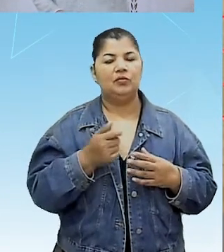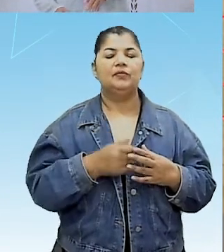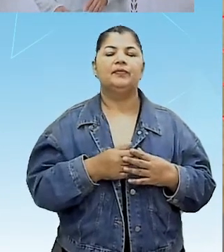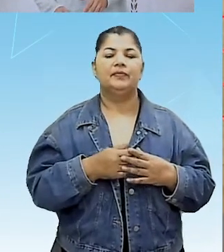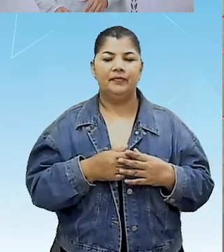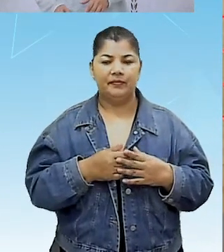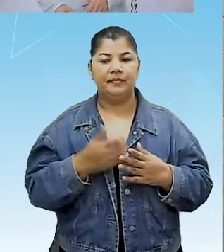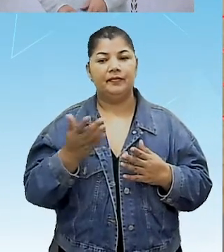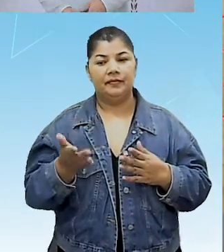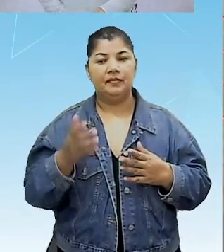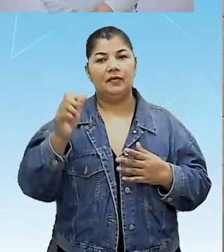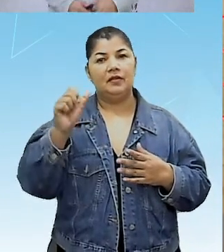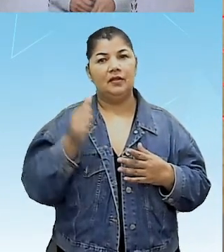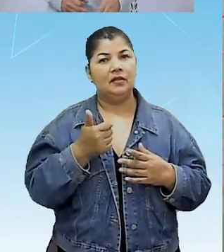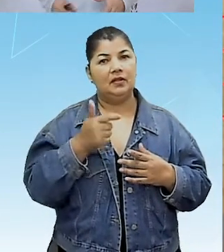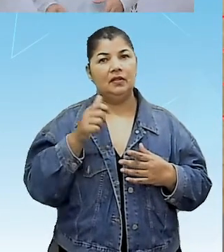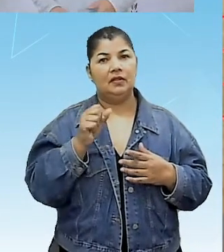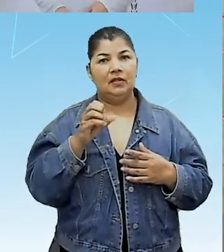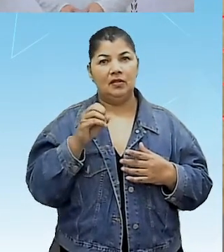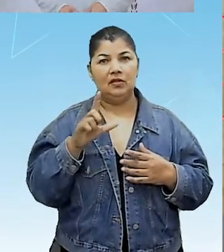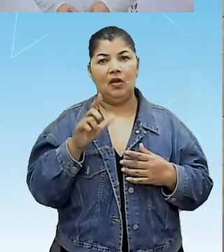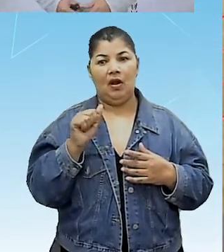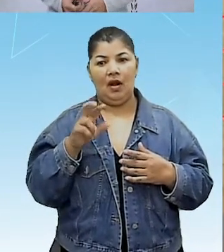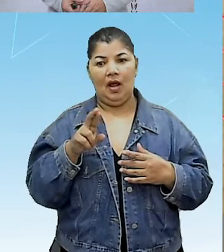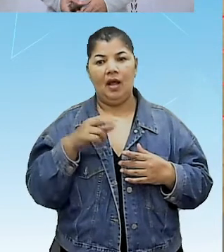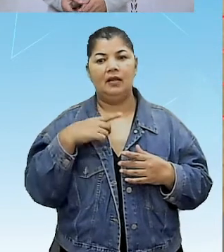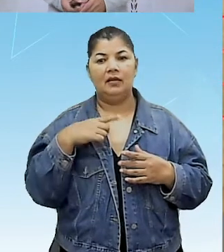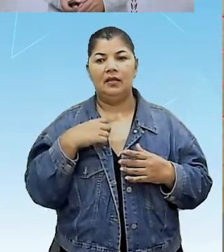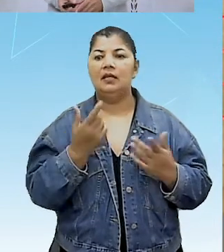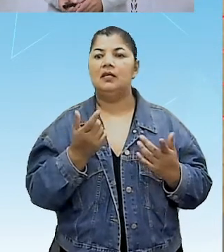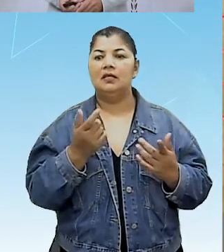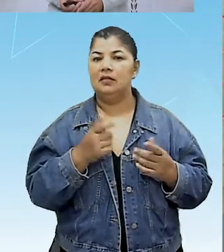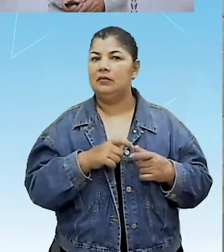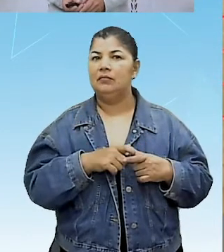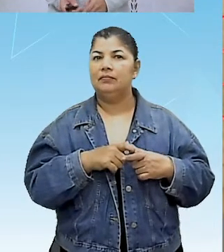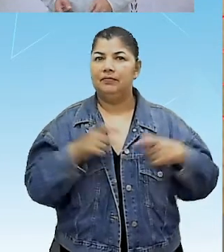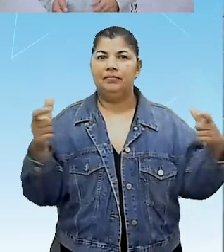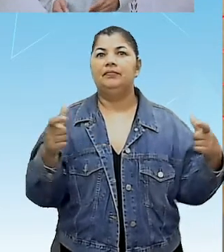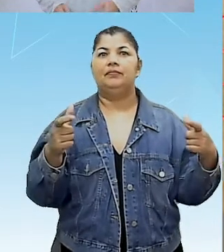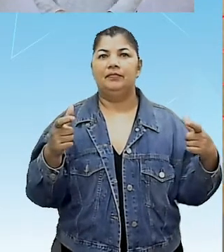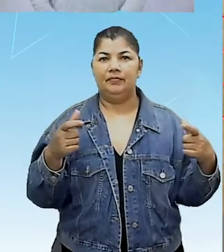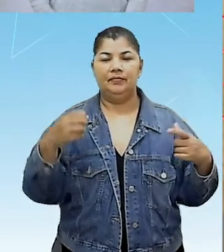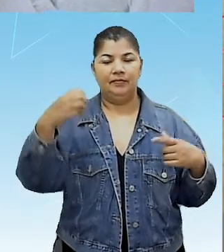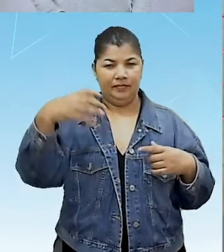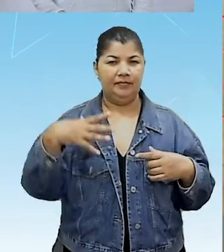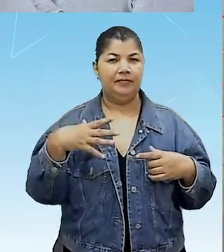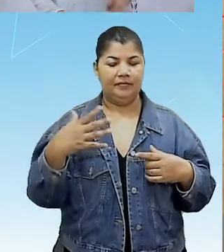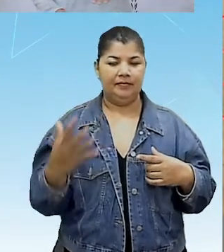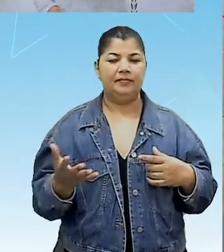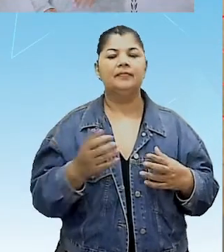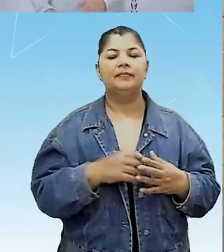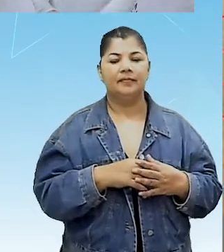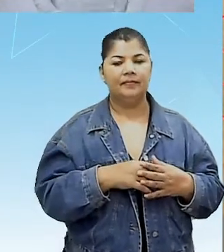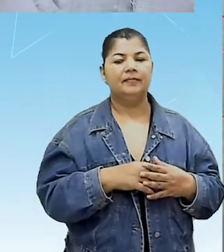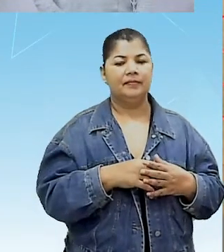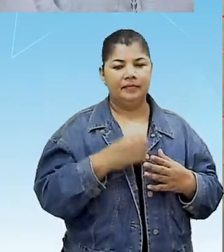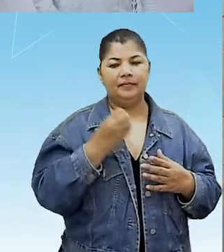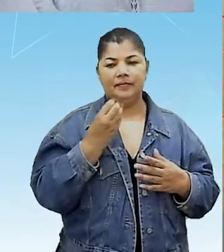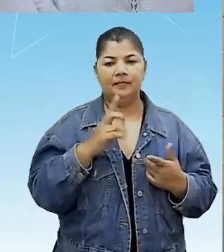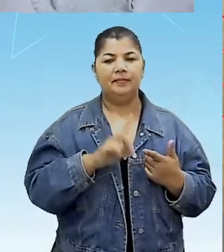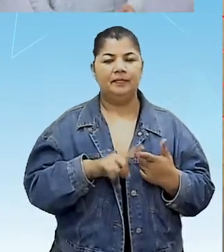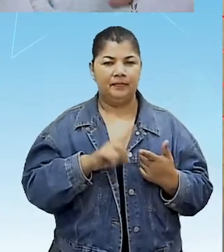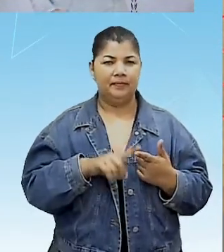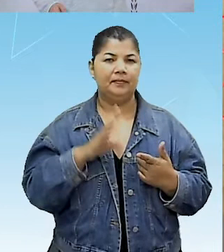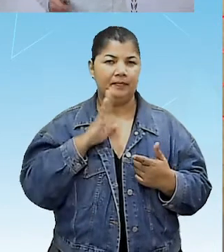E a solar, que está aí pulverizando nossa potencialidade de produção de energia, tá? Muito legal também